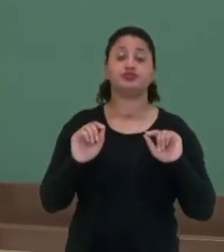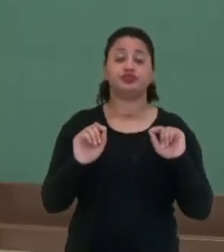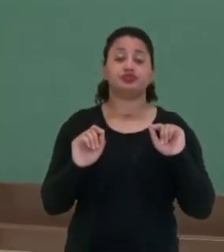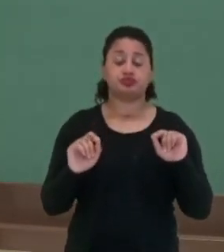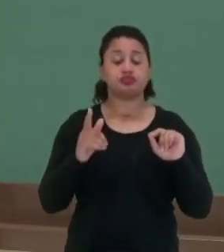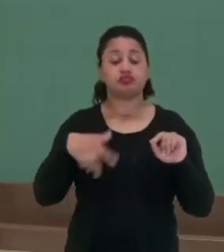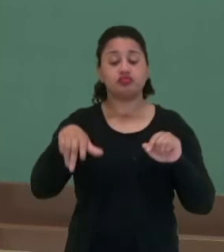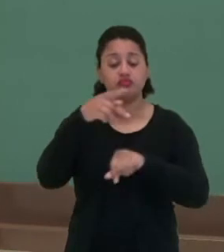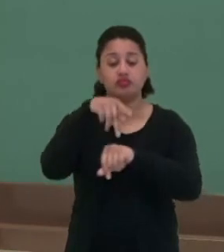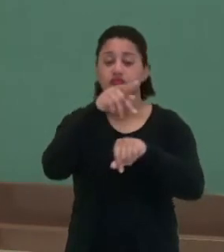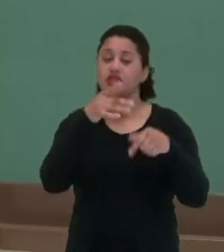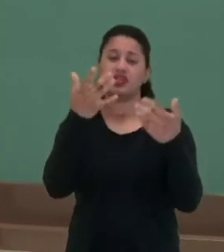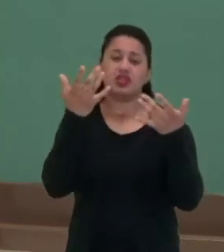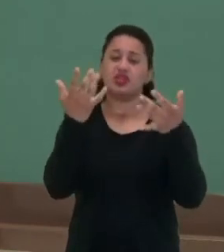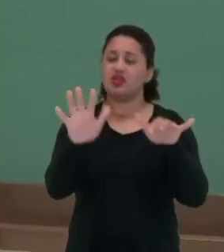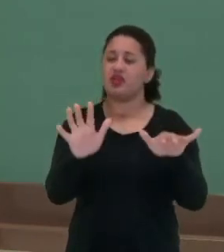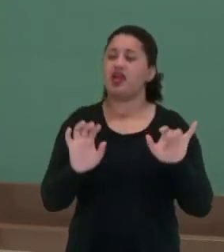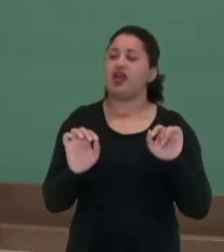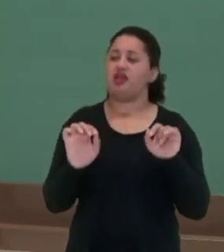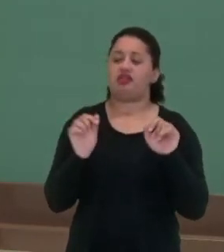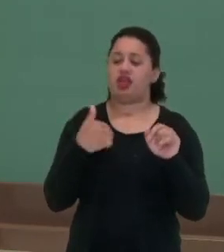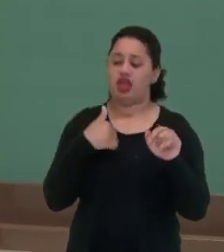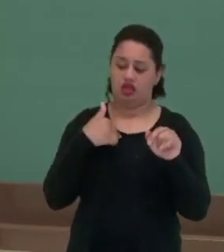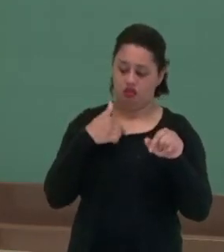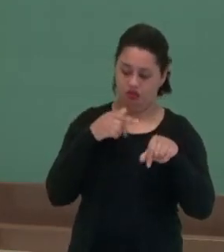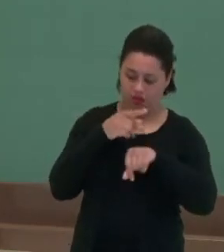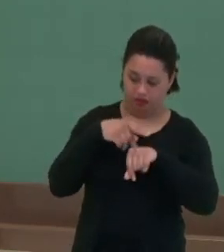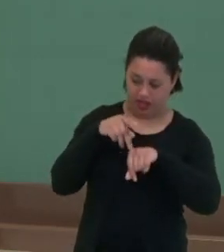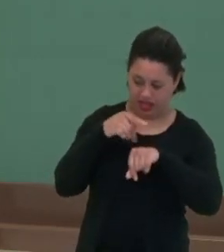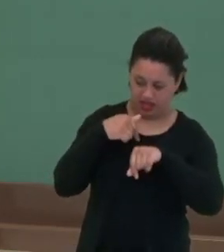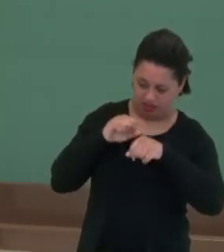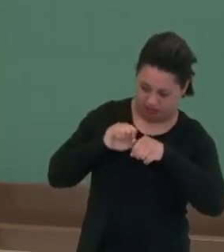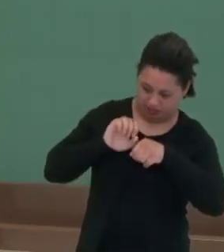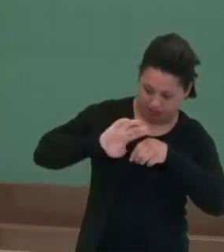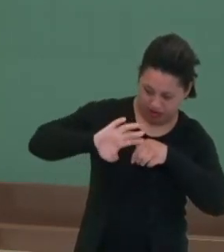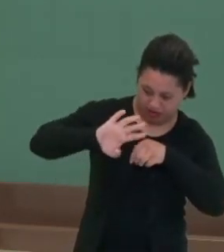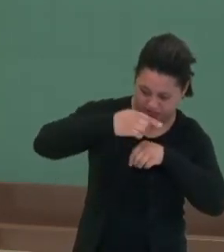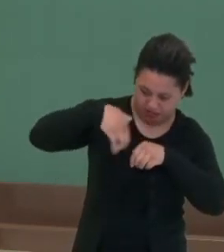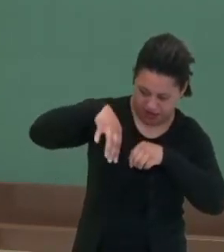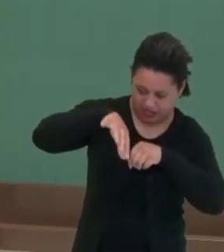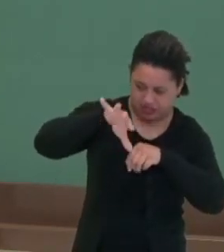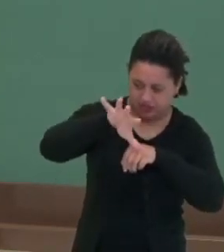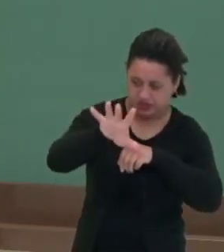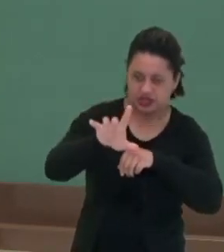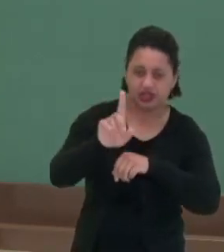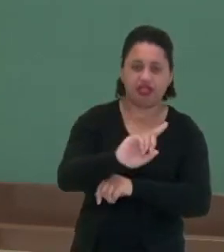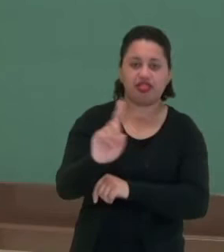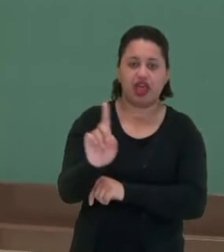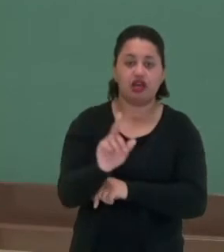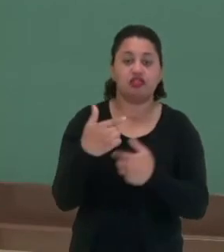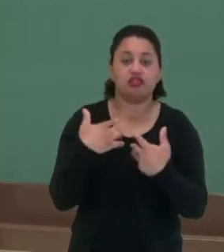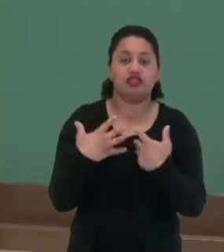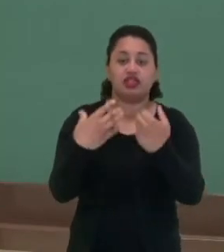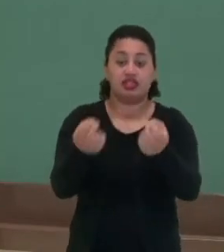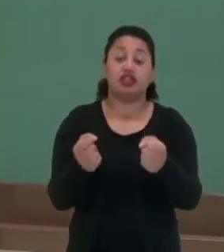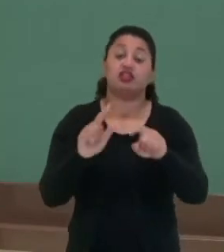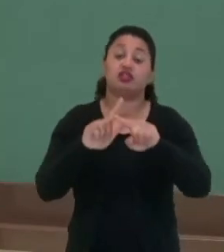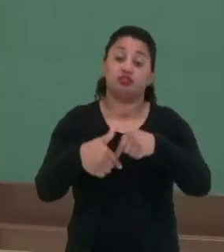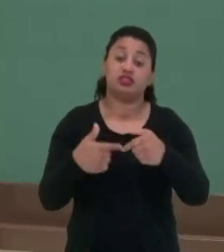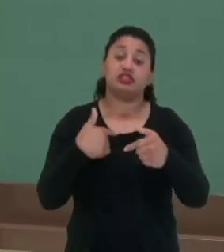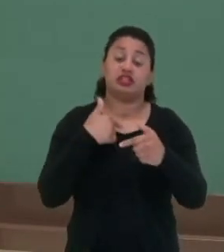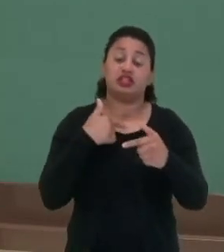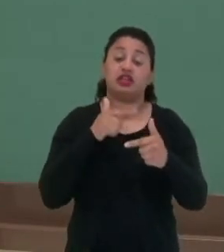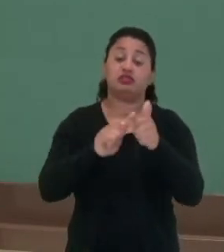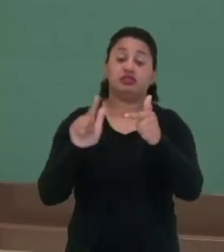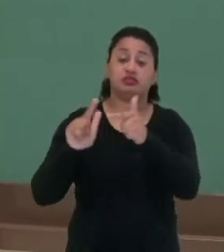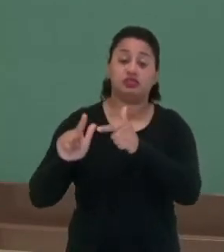as nações não querem simplesmente ceder uma parte do seu território. Então, a partir daí que a gente tem alguns entraves